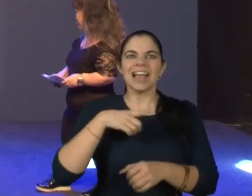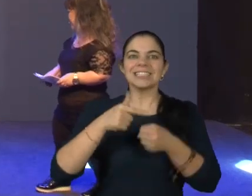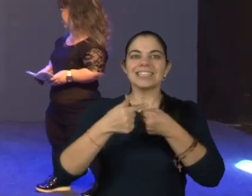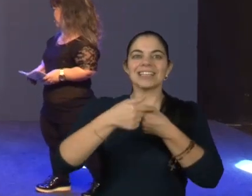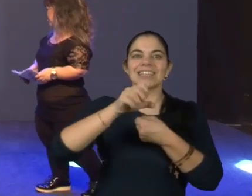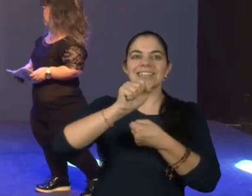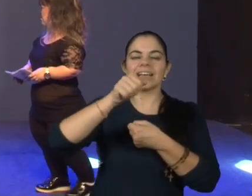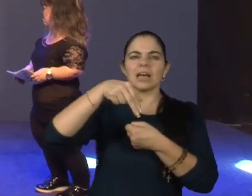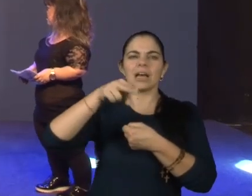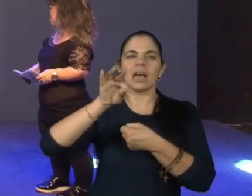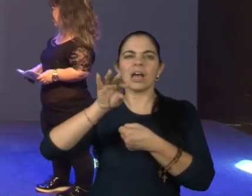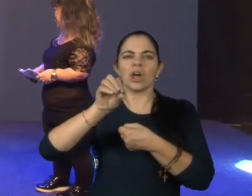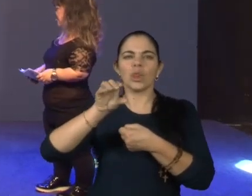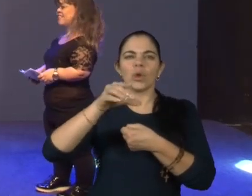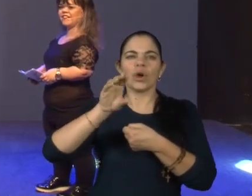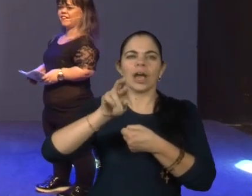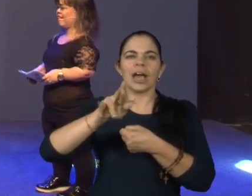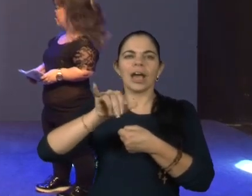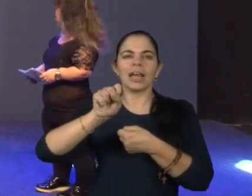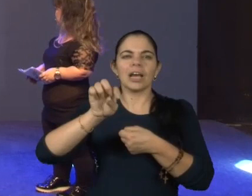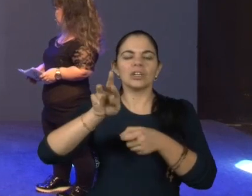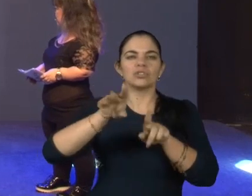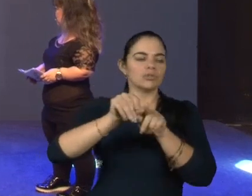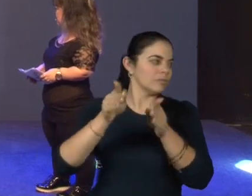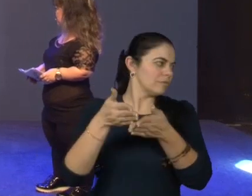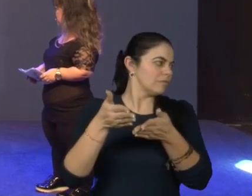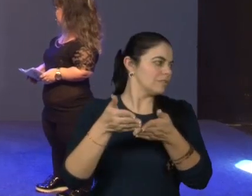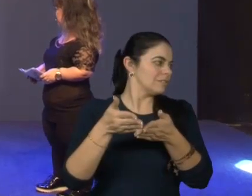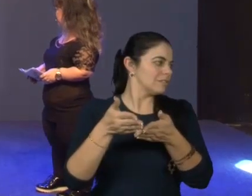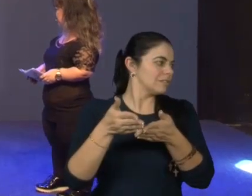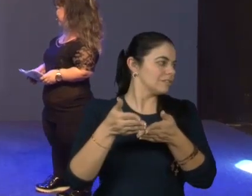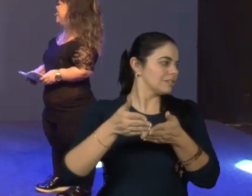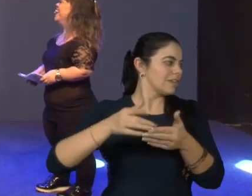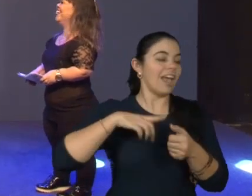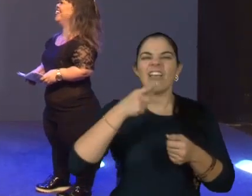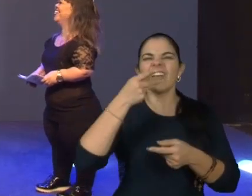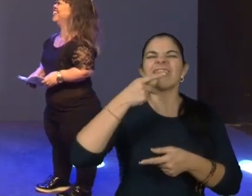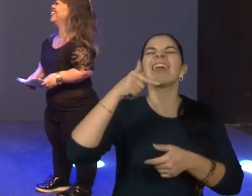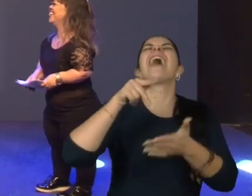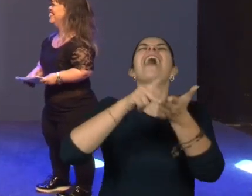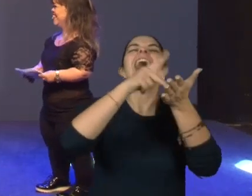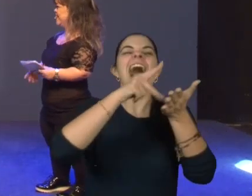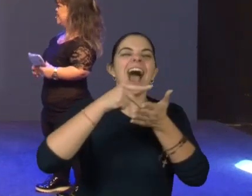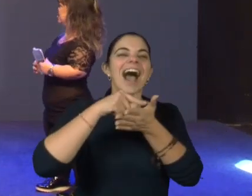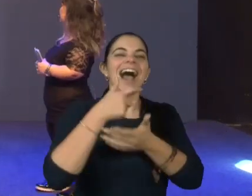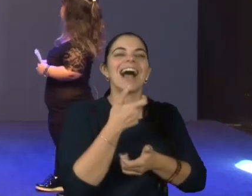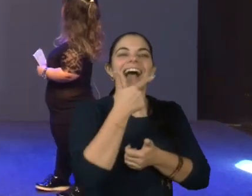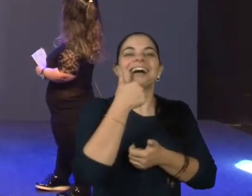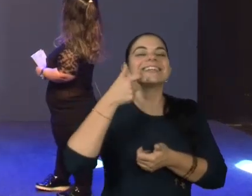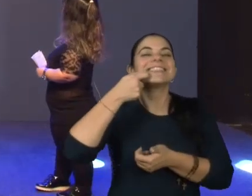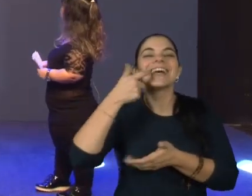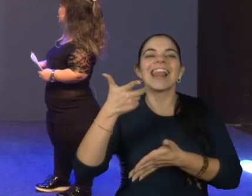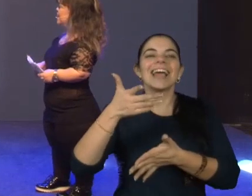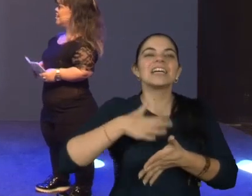mesmo, Vinícius? Antes mesmo de a gente abrir as perguntas para vocês, eu vou pedir para